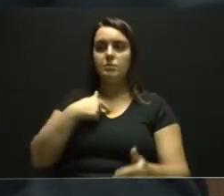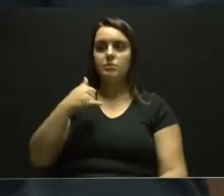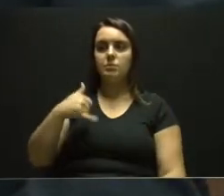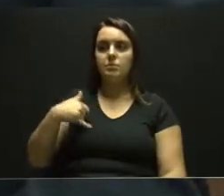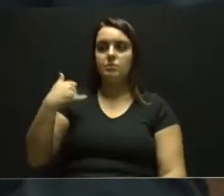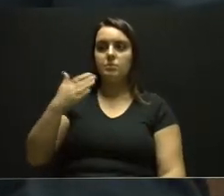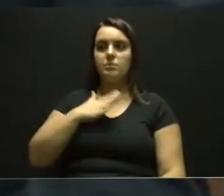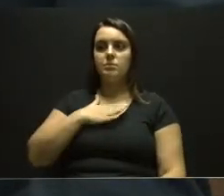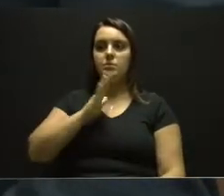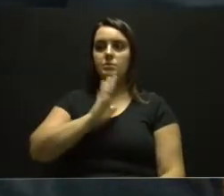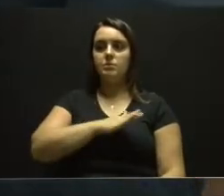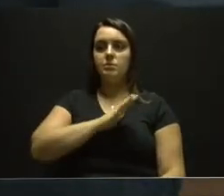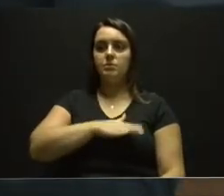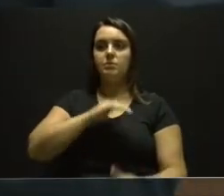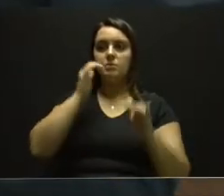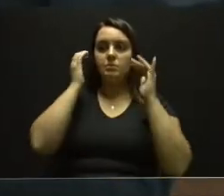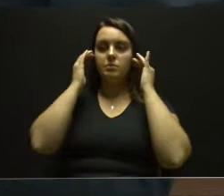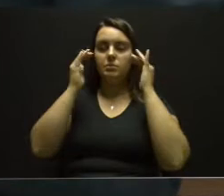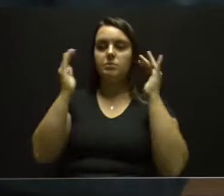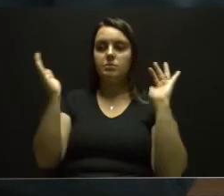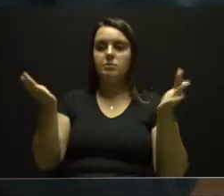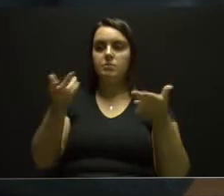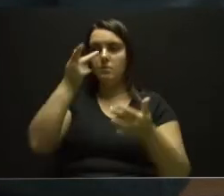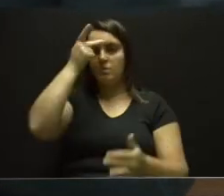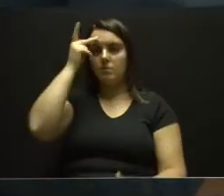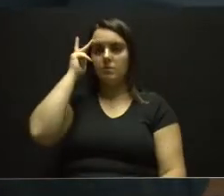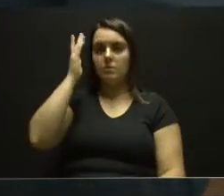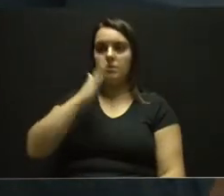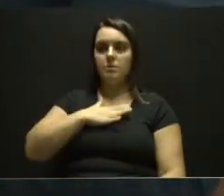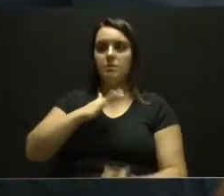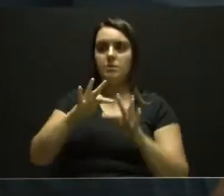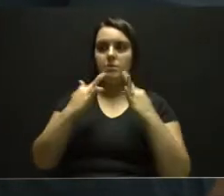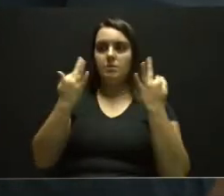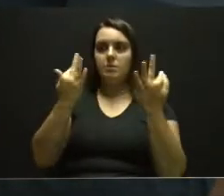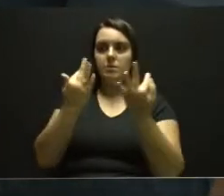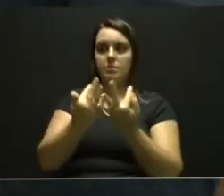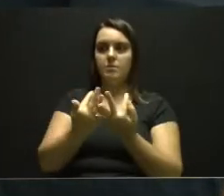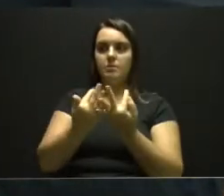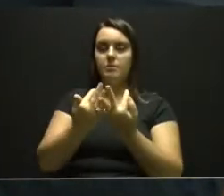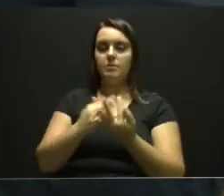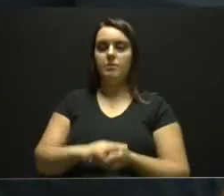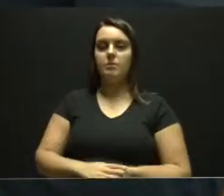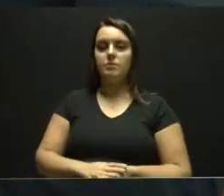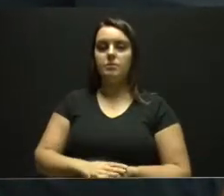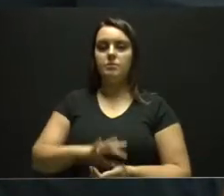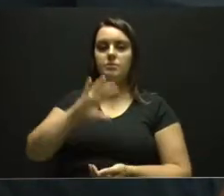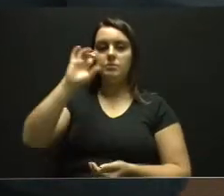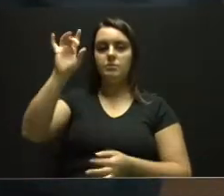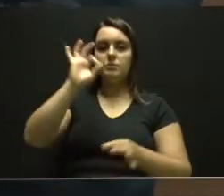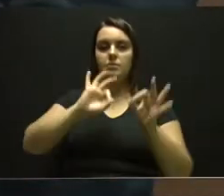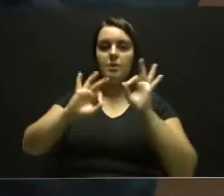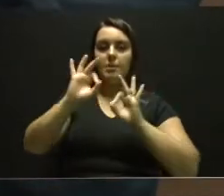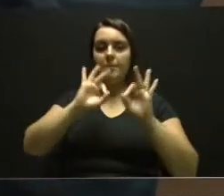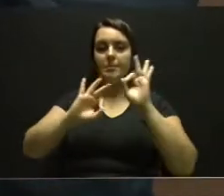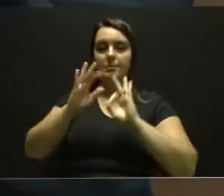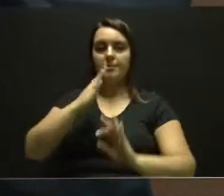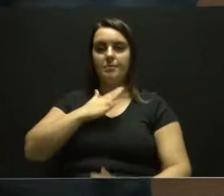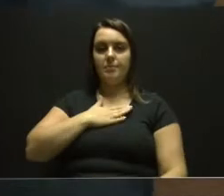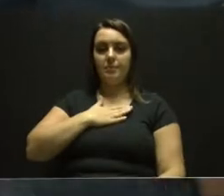vai meu coração de estar homenageando uma pessoa que faz parte da minha família não aquela que deus preparou pra mim senhor presidente